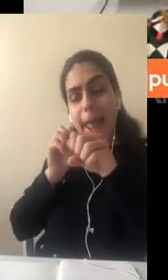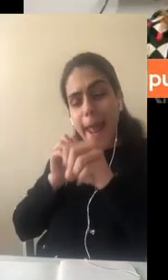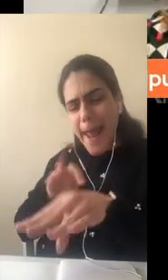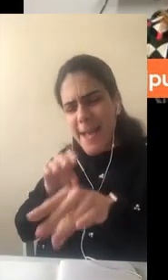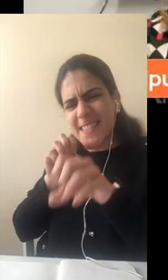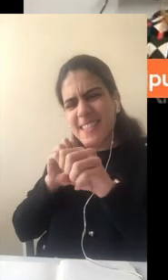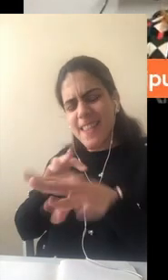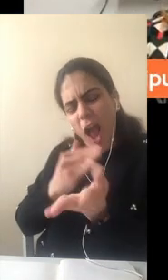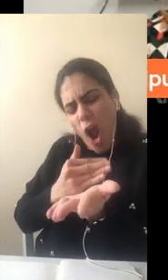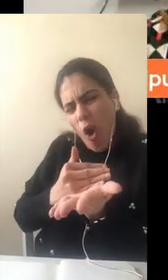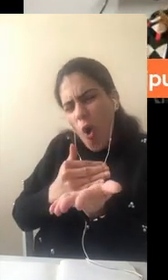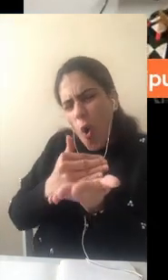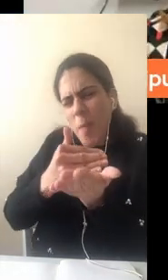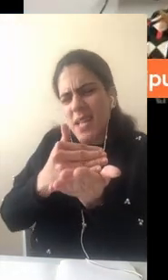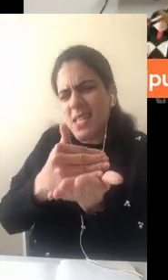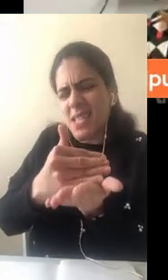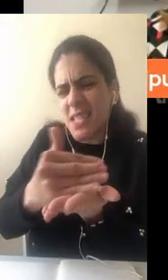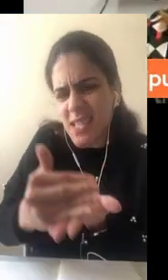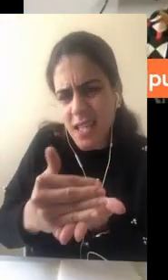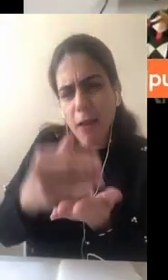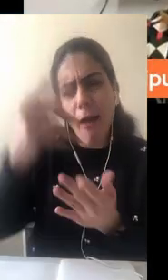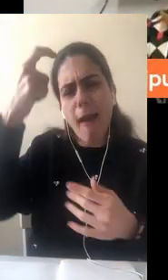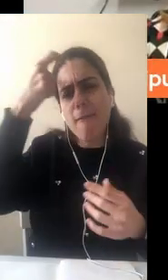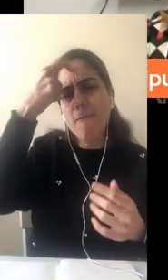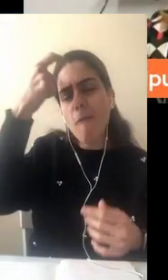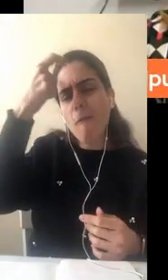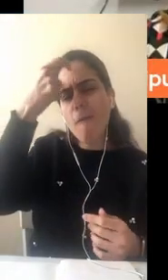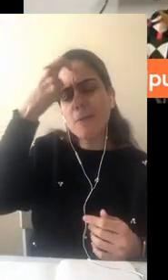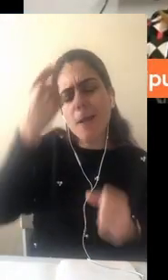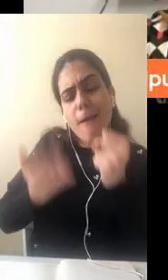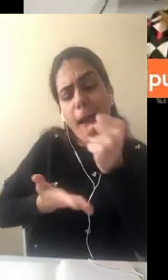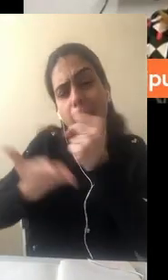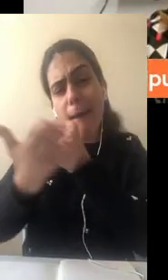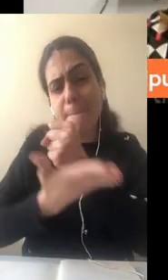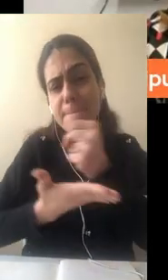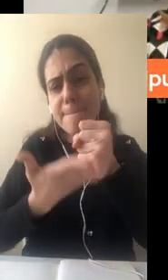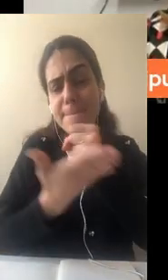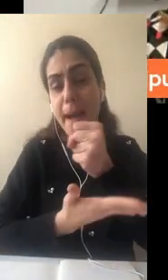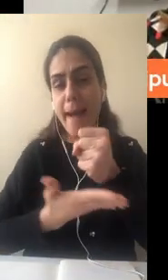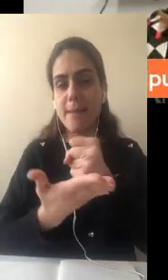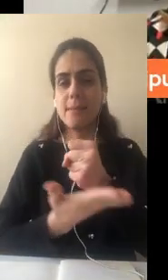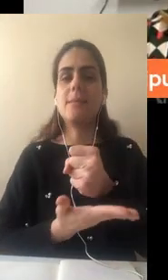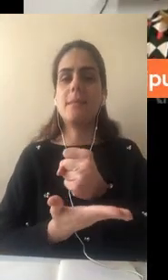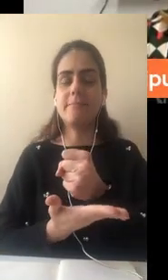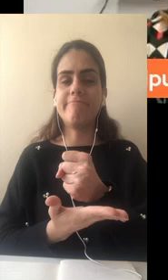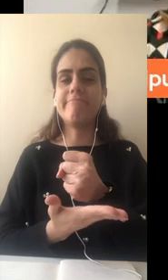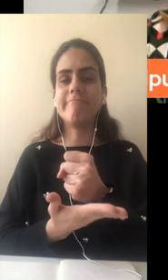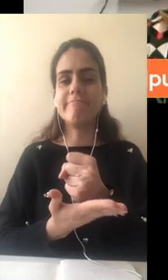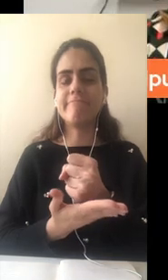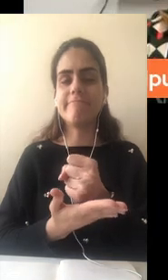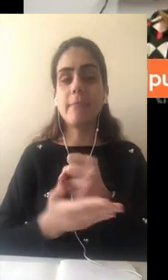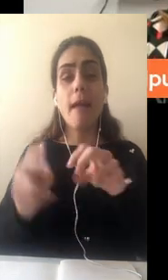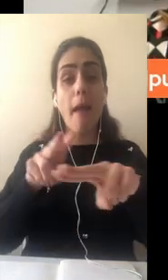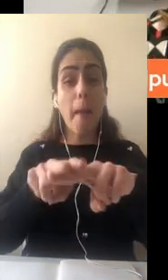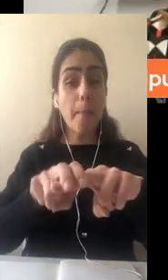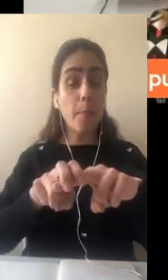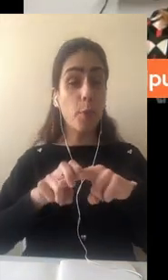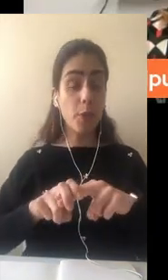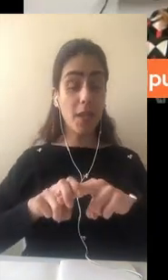porquê, a consciência das coisas. Nós levamos os nossos filhos à consciência de tudo. Por isso que a Bíblia